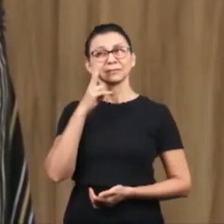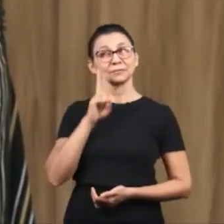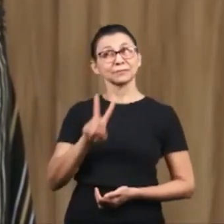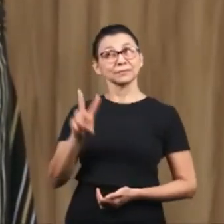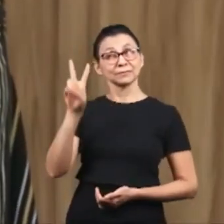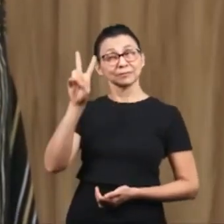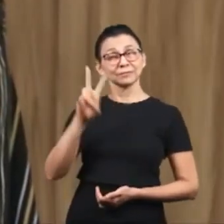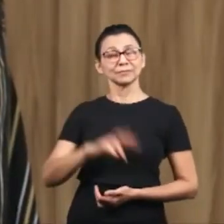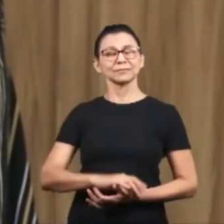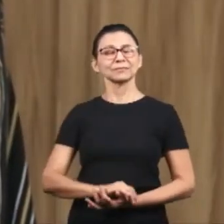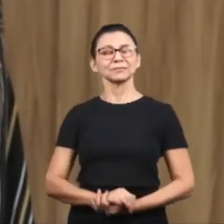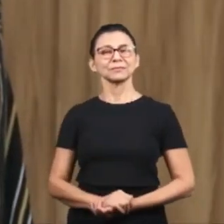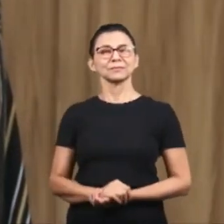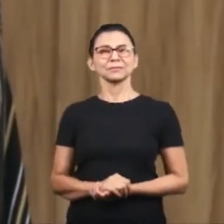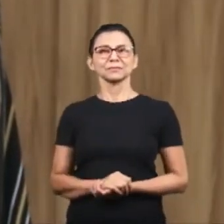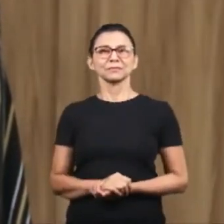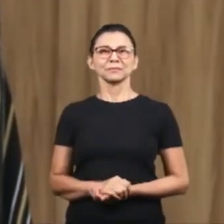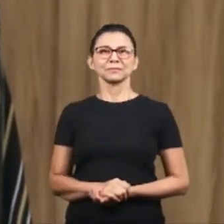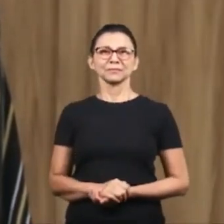1, 2, 3, 4.